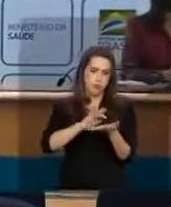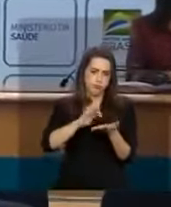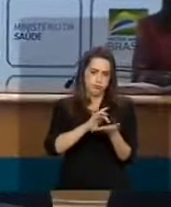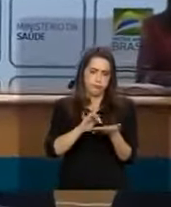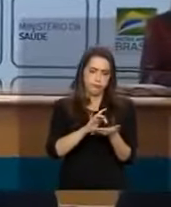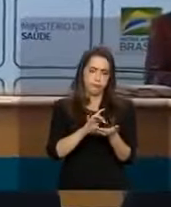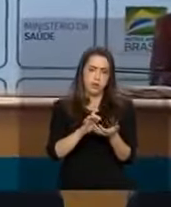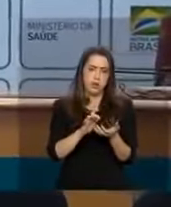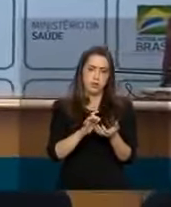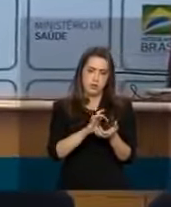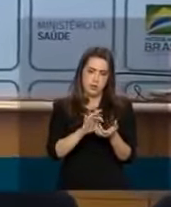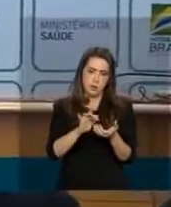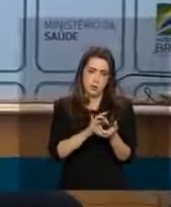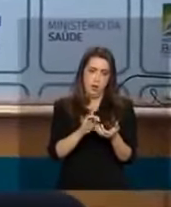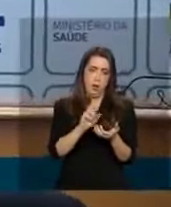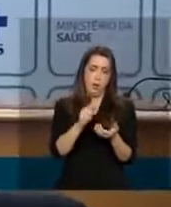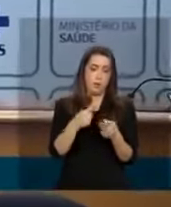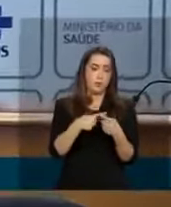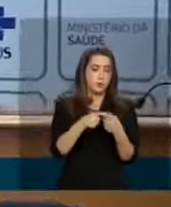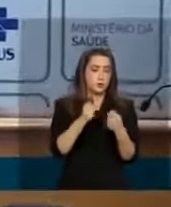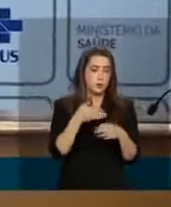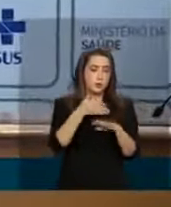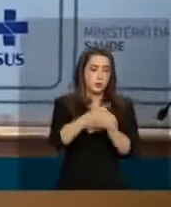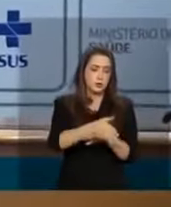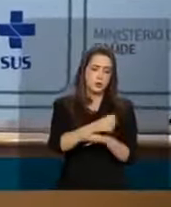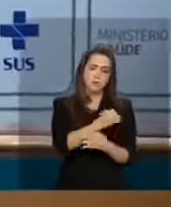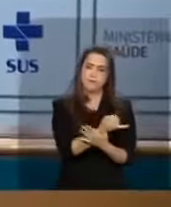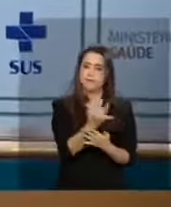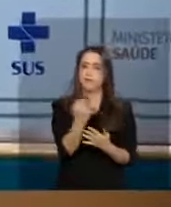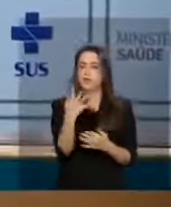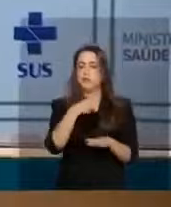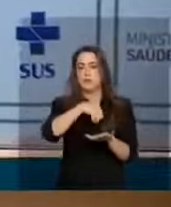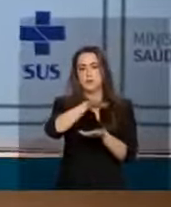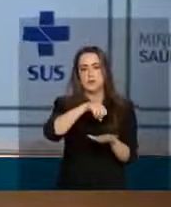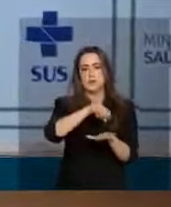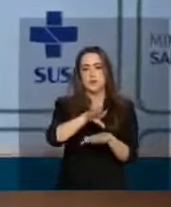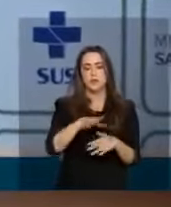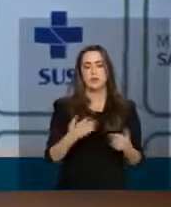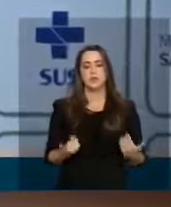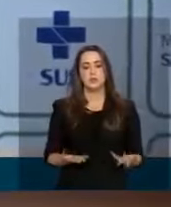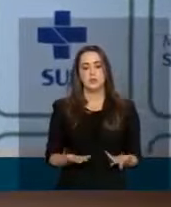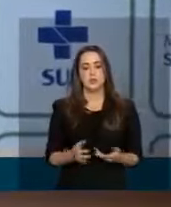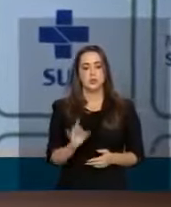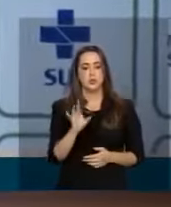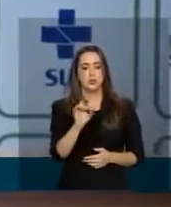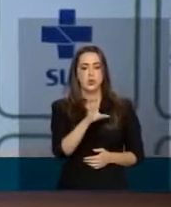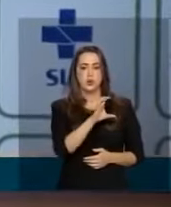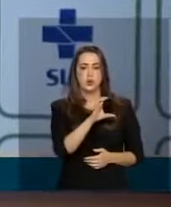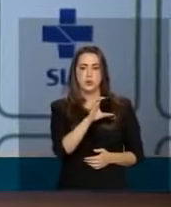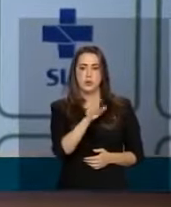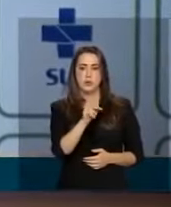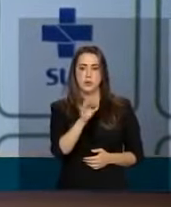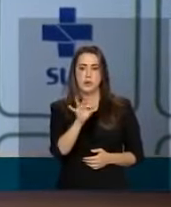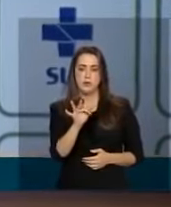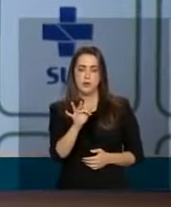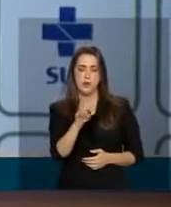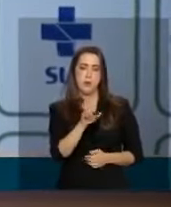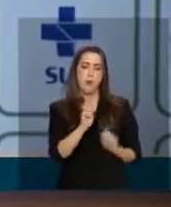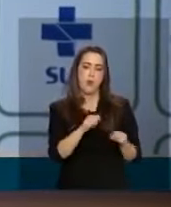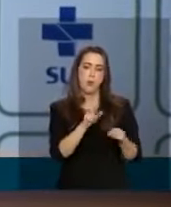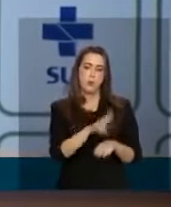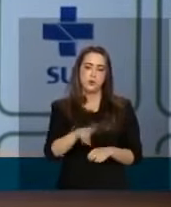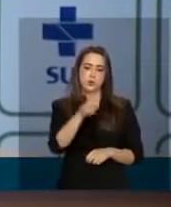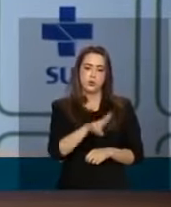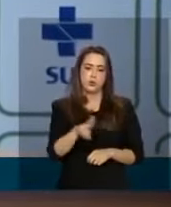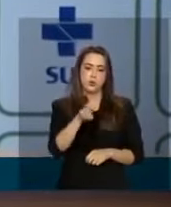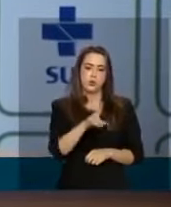com esse aplicativo você pode ter acesso a várias informações, né? Com apenas o seu CPF você pode ter acesso